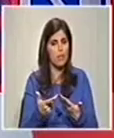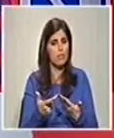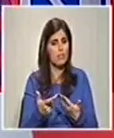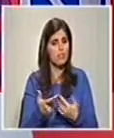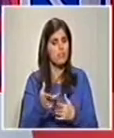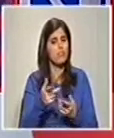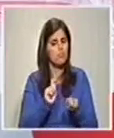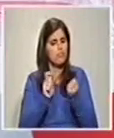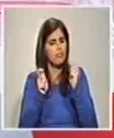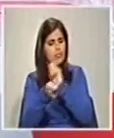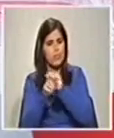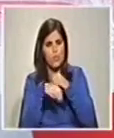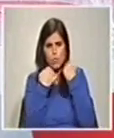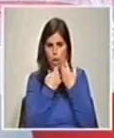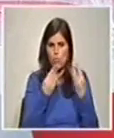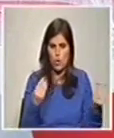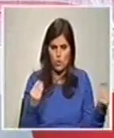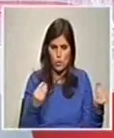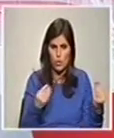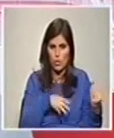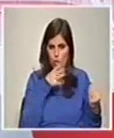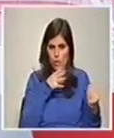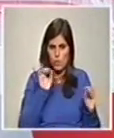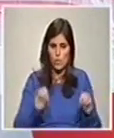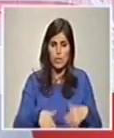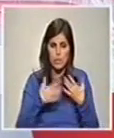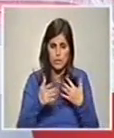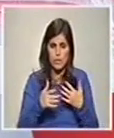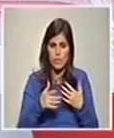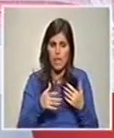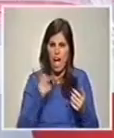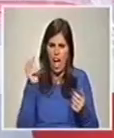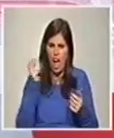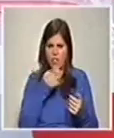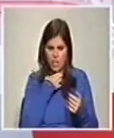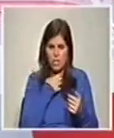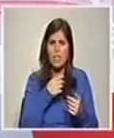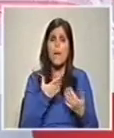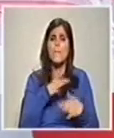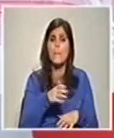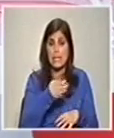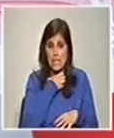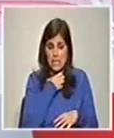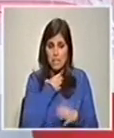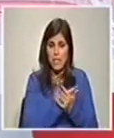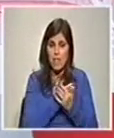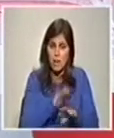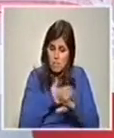de transformação social. É estamos bom mesmo. Ouvir isso no início do ano, depois de tantos anos de crise. Mas é verdade. Não, mas a crise aguçou isto.